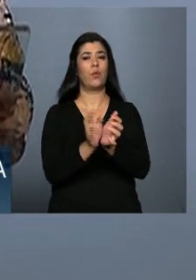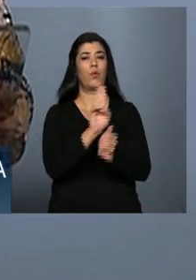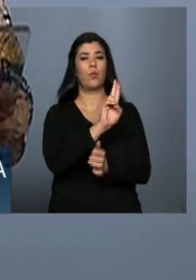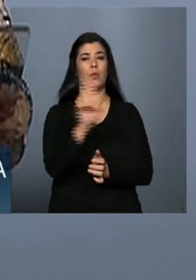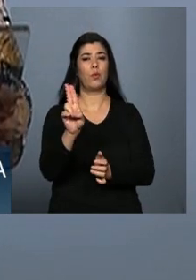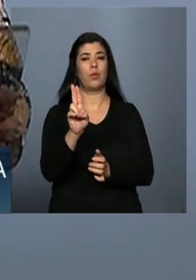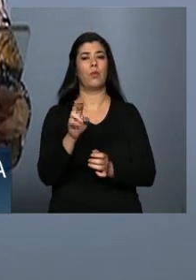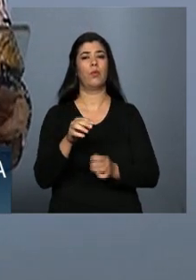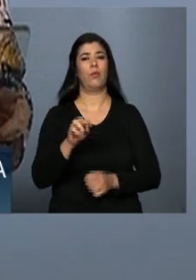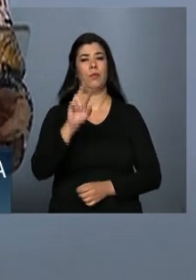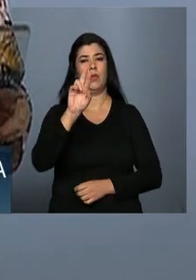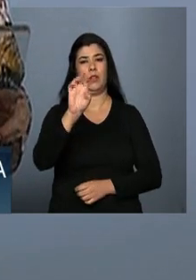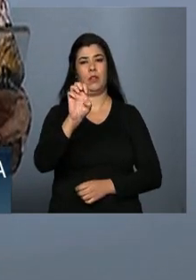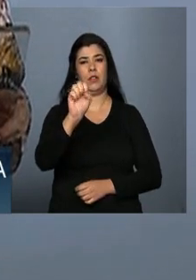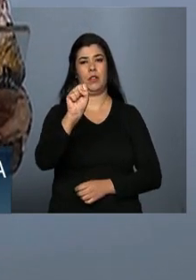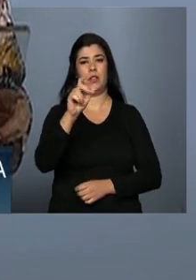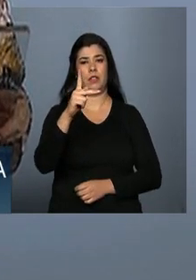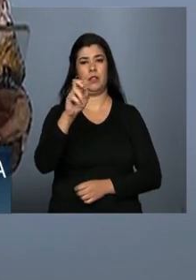Esperança,